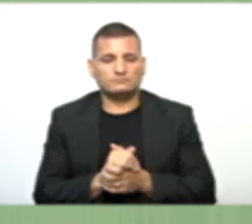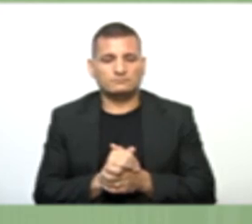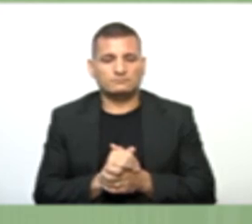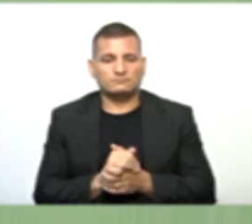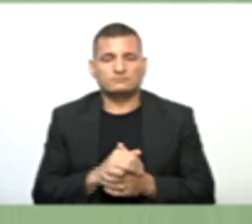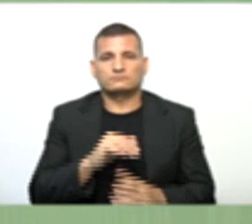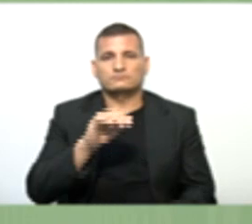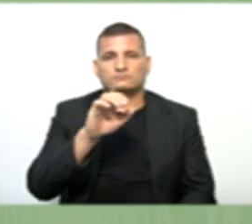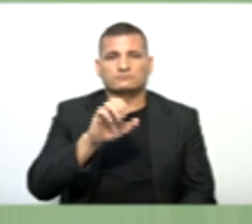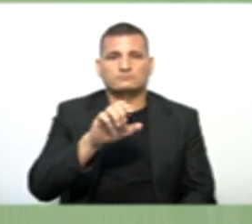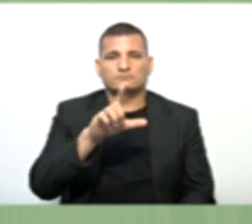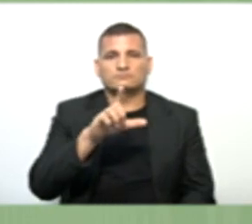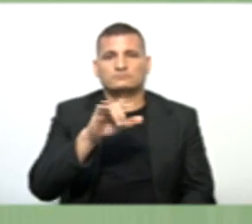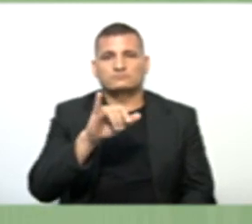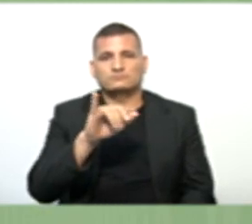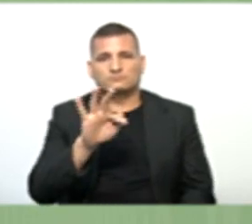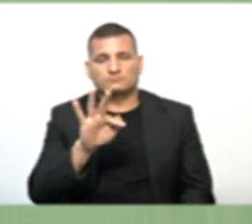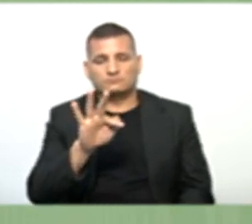elif.